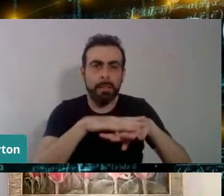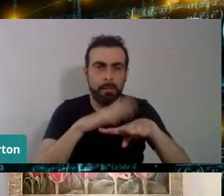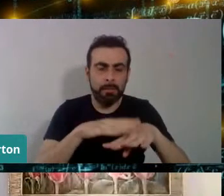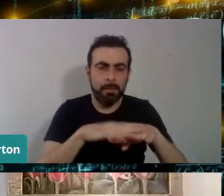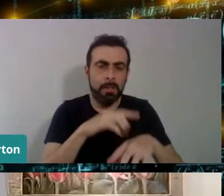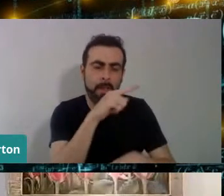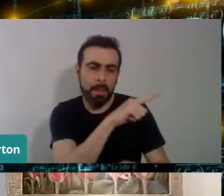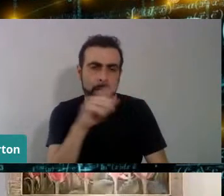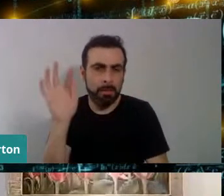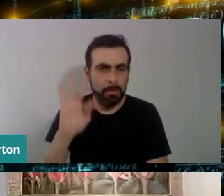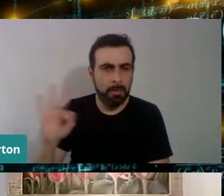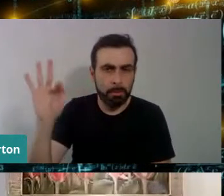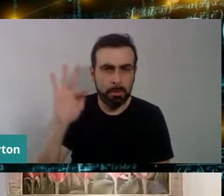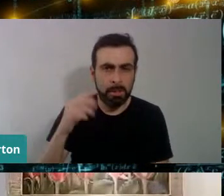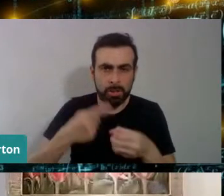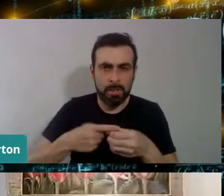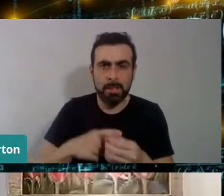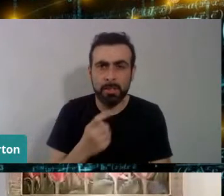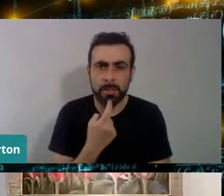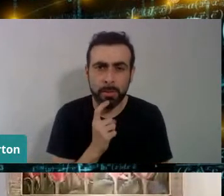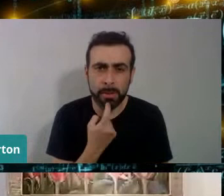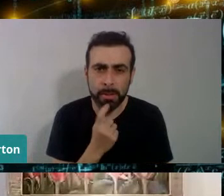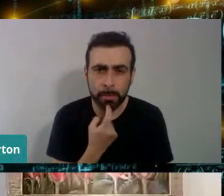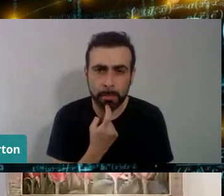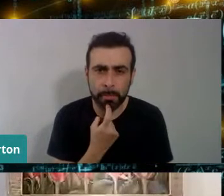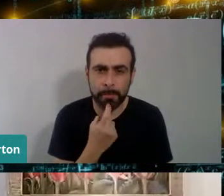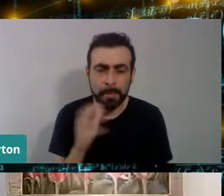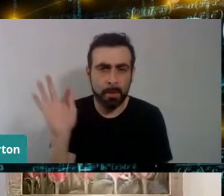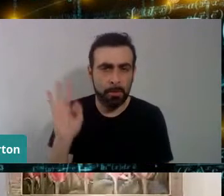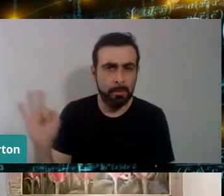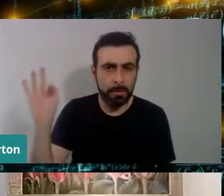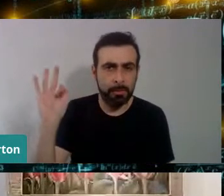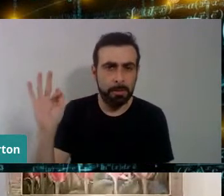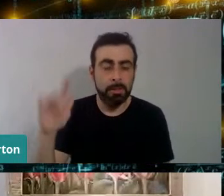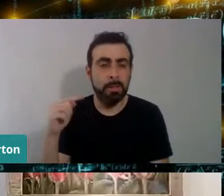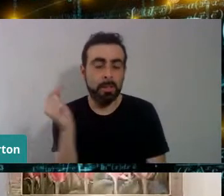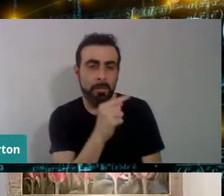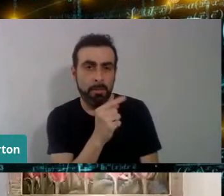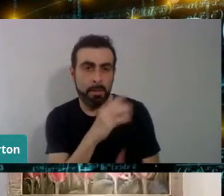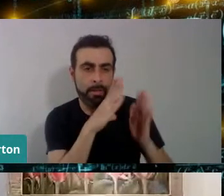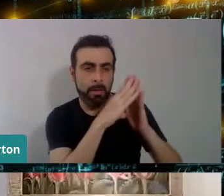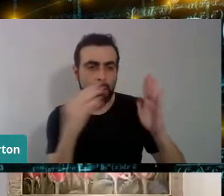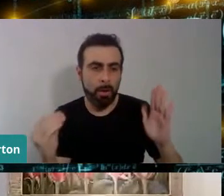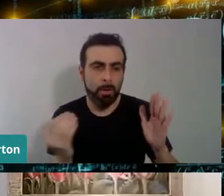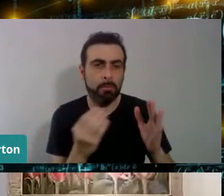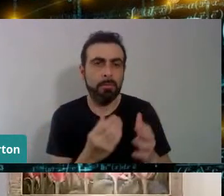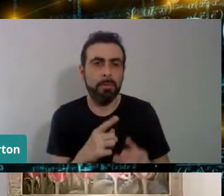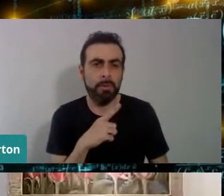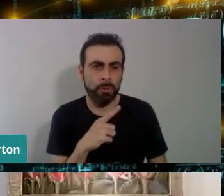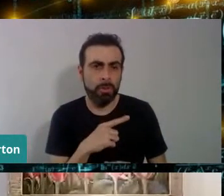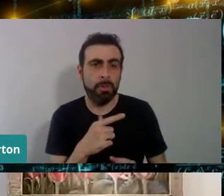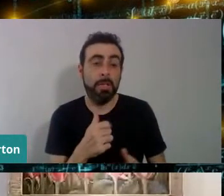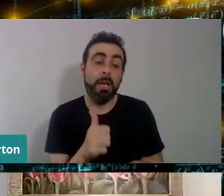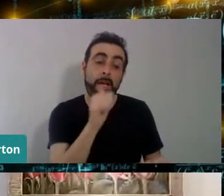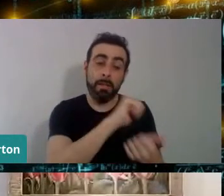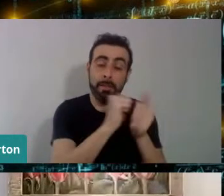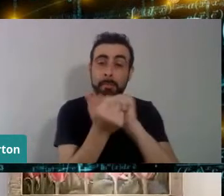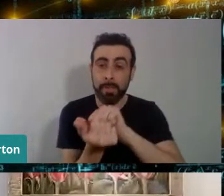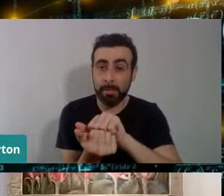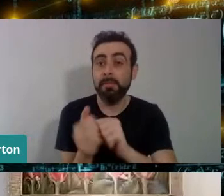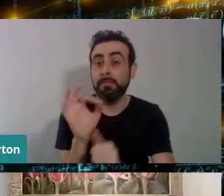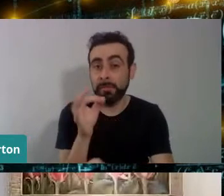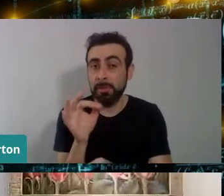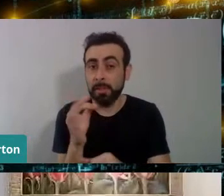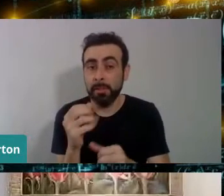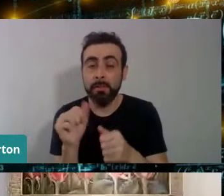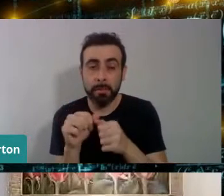É. Nós sentamos, né? E começamos a querer. Fizemos uma adaptação, né? Uma adaptação